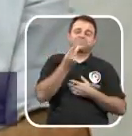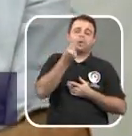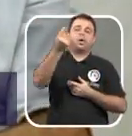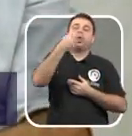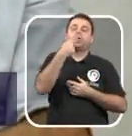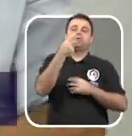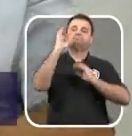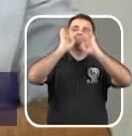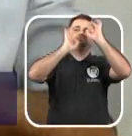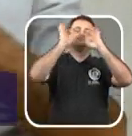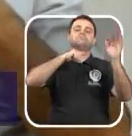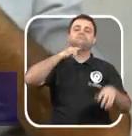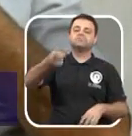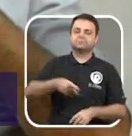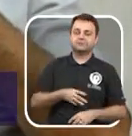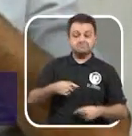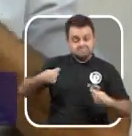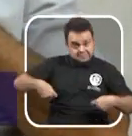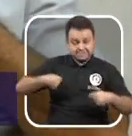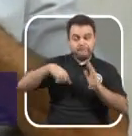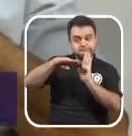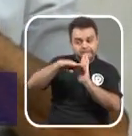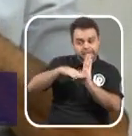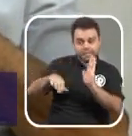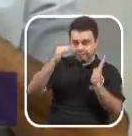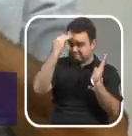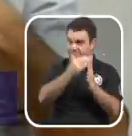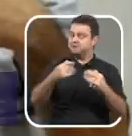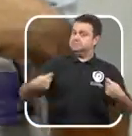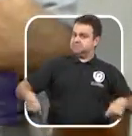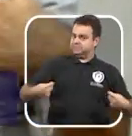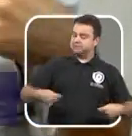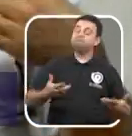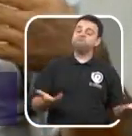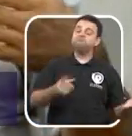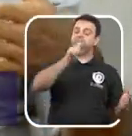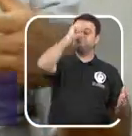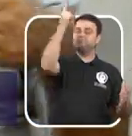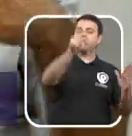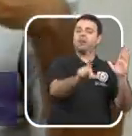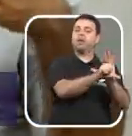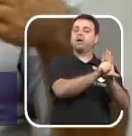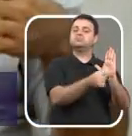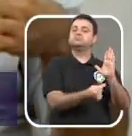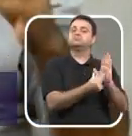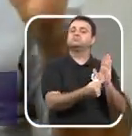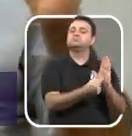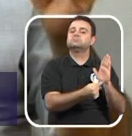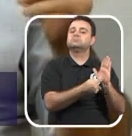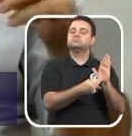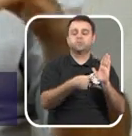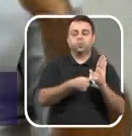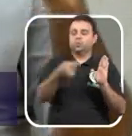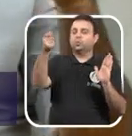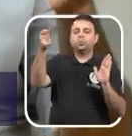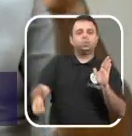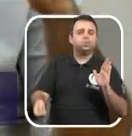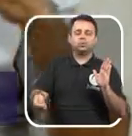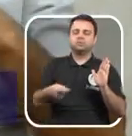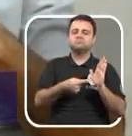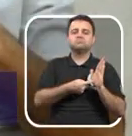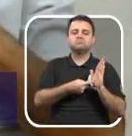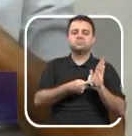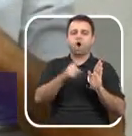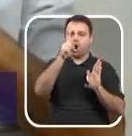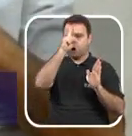fizer o protocolo correto. A nossa lei é para quê? Ela cria um protocolo, ela obriga todas as instituições,